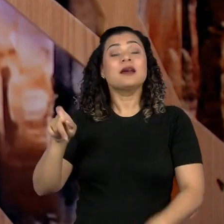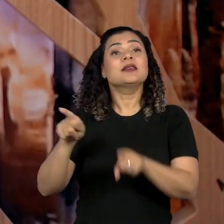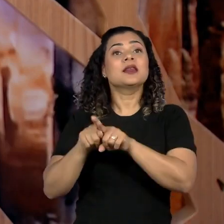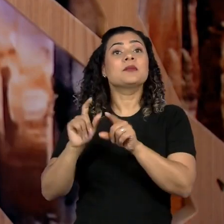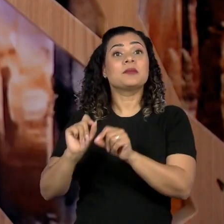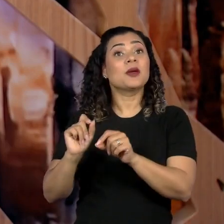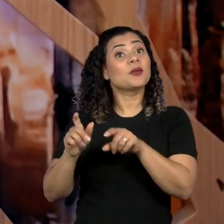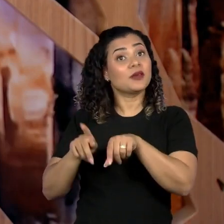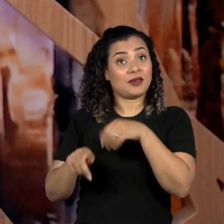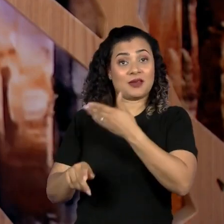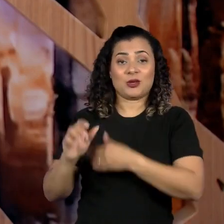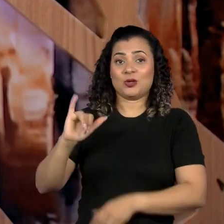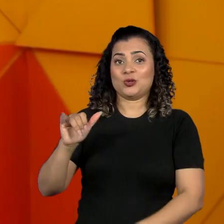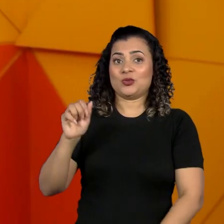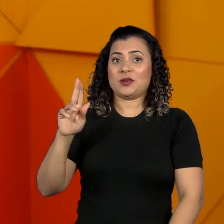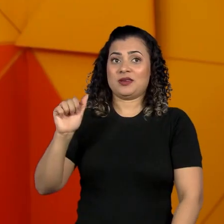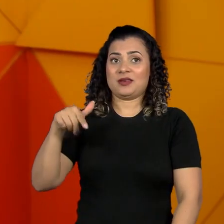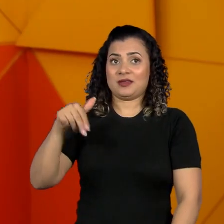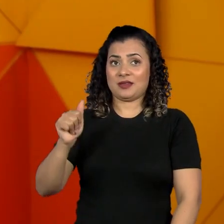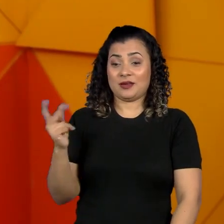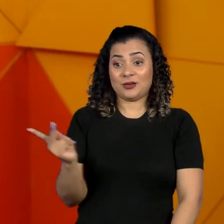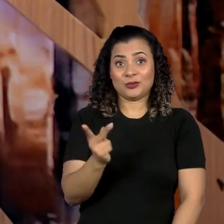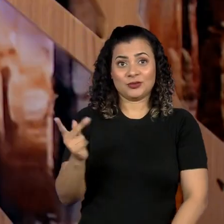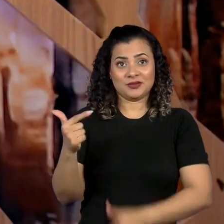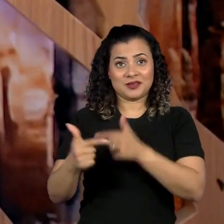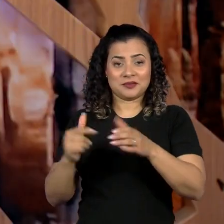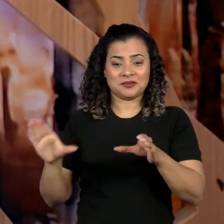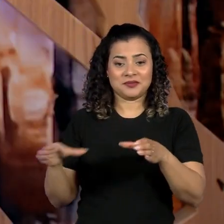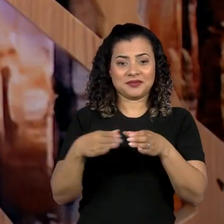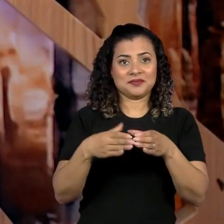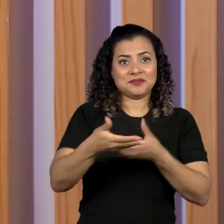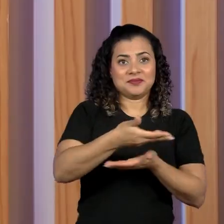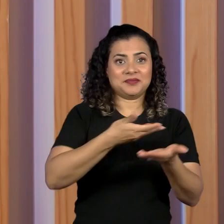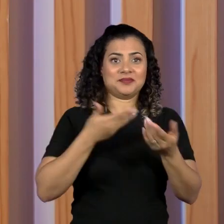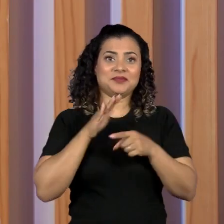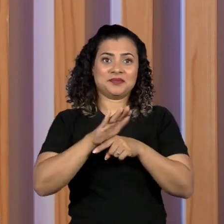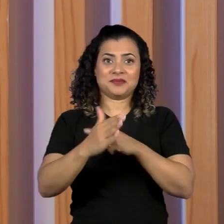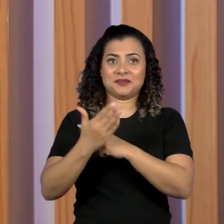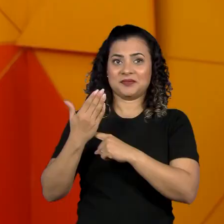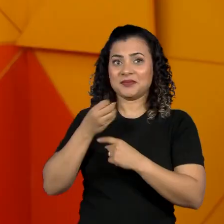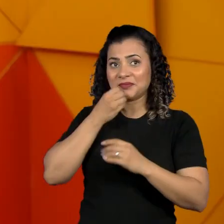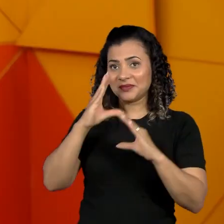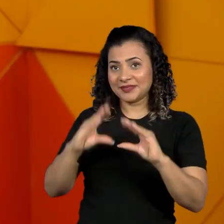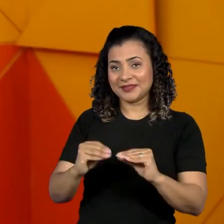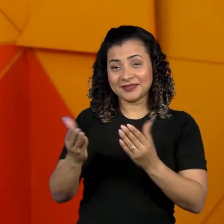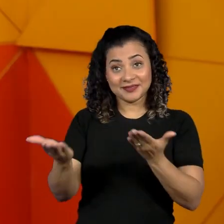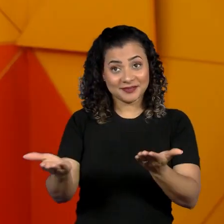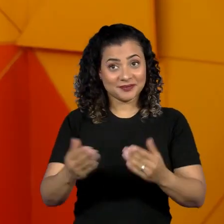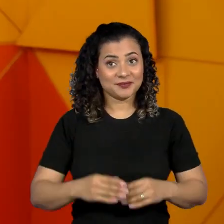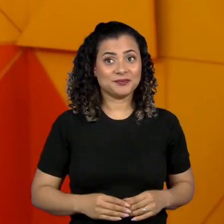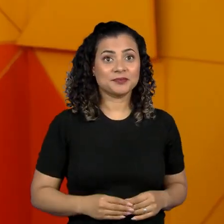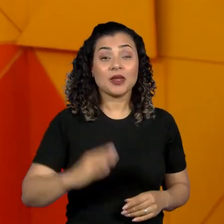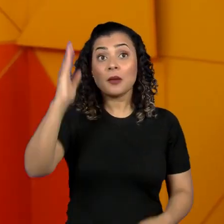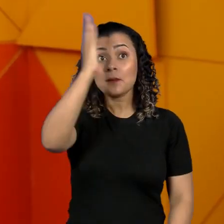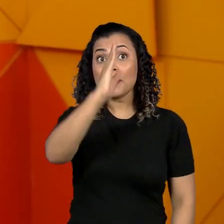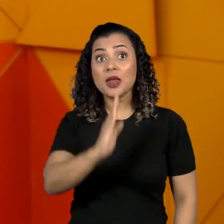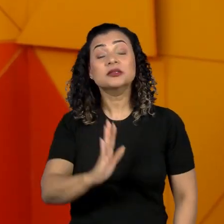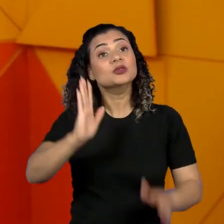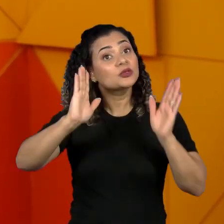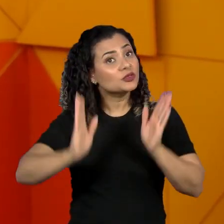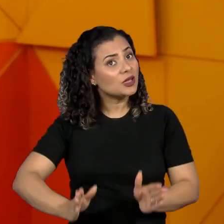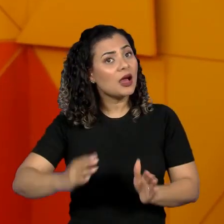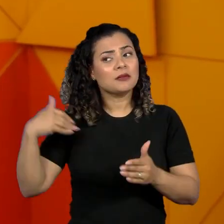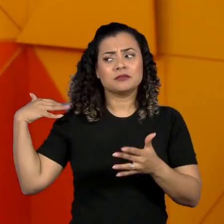cooperativas populares, a Juliana Oliveira. Boa noite, Juliana. Boa noite. Boa noite, André. Boa noite. O Brasil tem experimentado